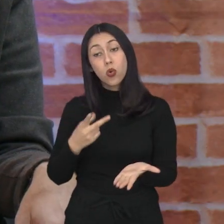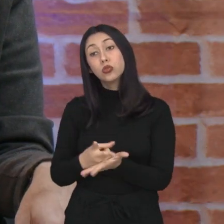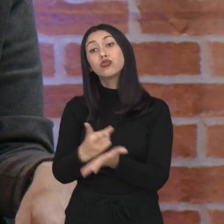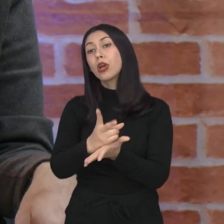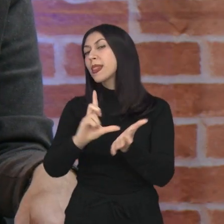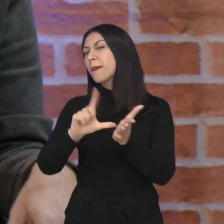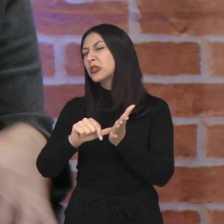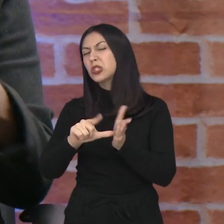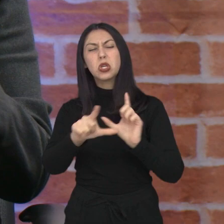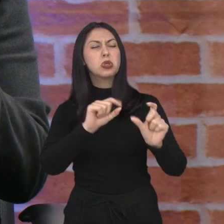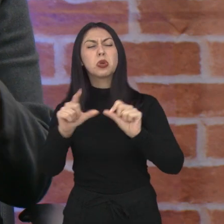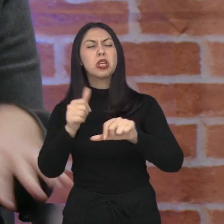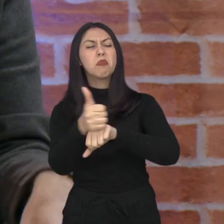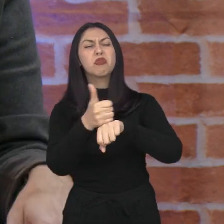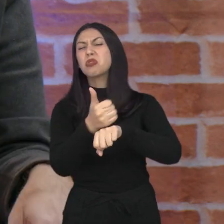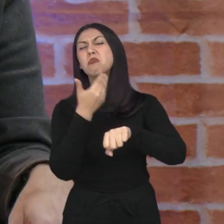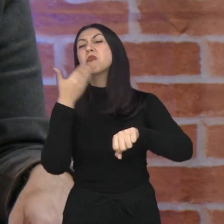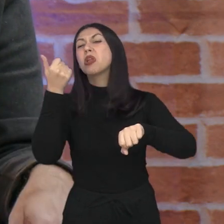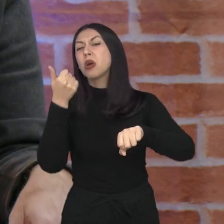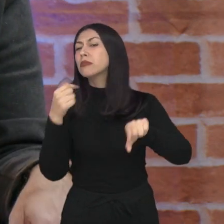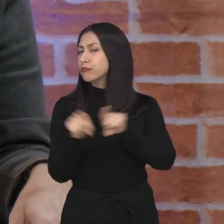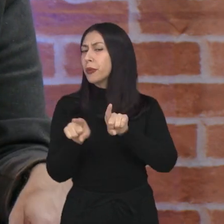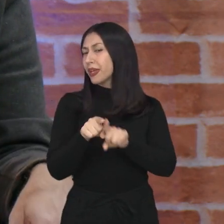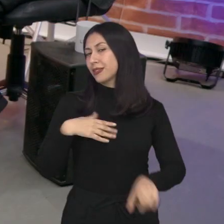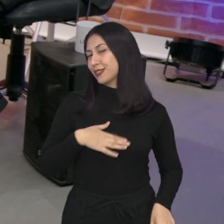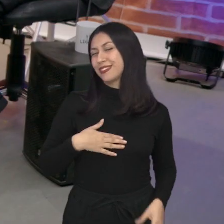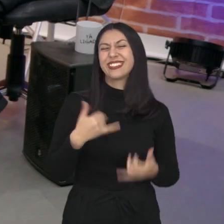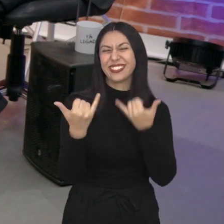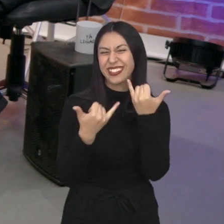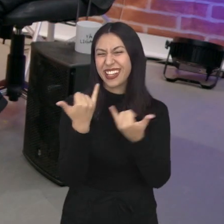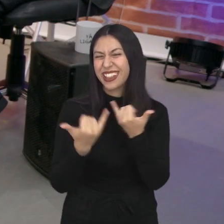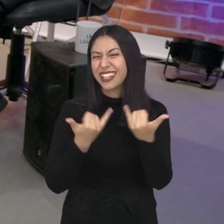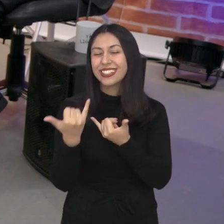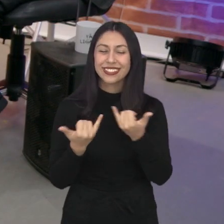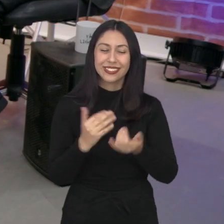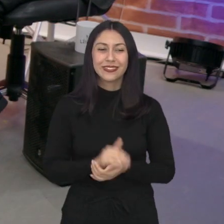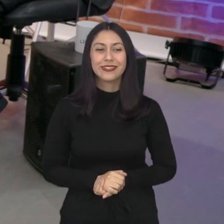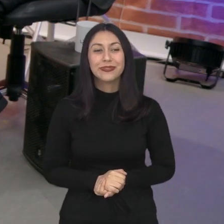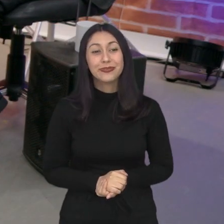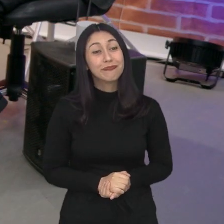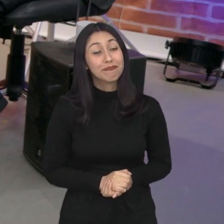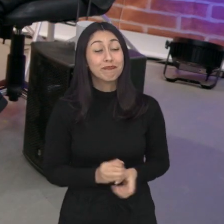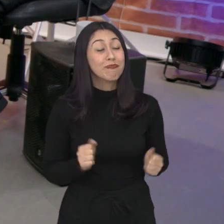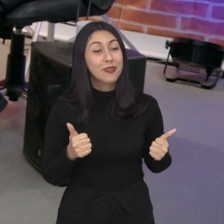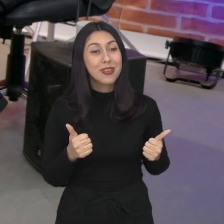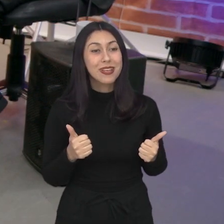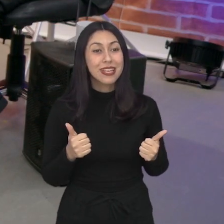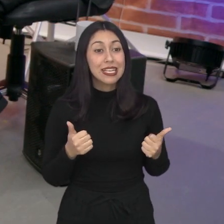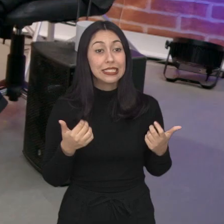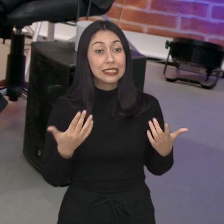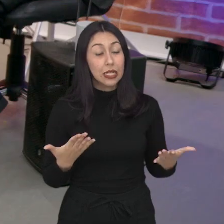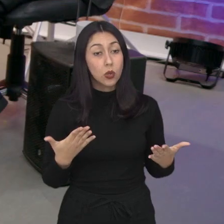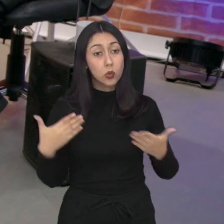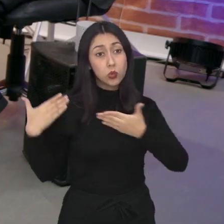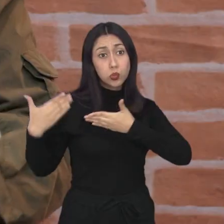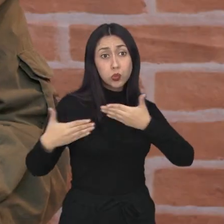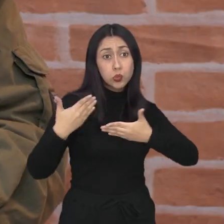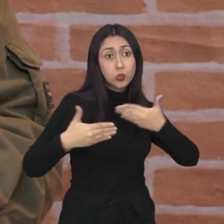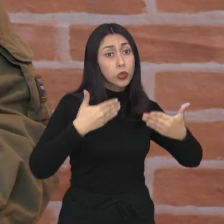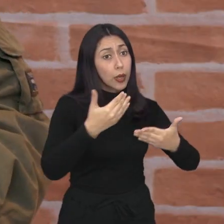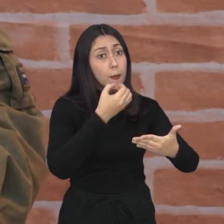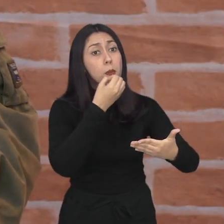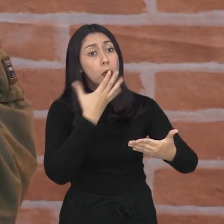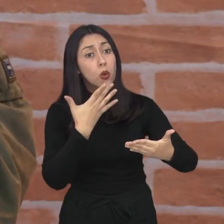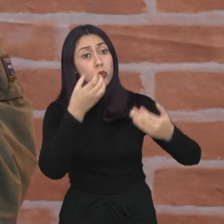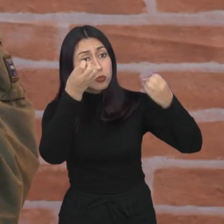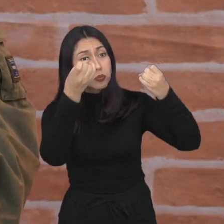continuei e mandei para cartunistas melhores que gostaram também. Tô brincando, eles são... Pode crer, mano. E nessa trajetória é bom você